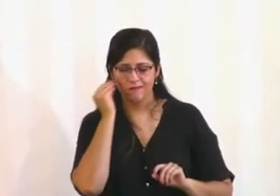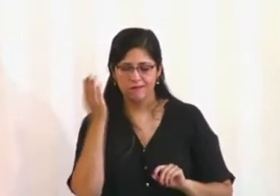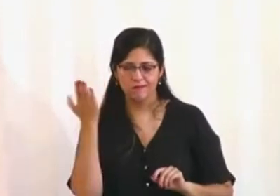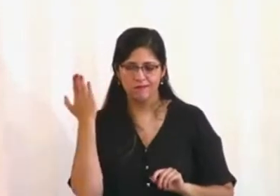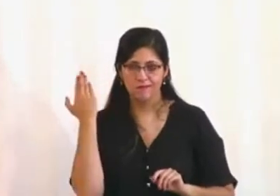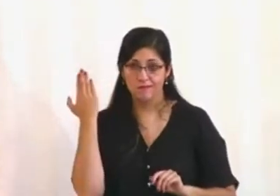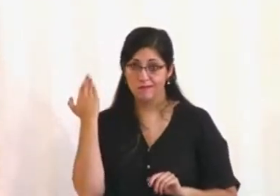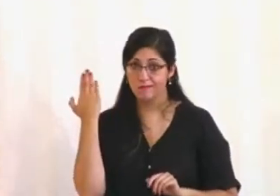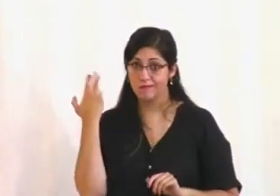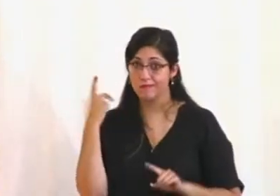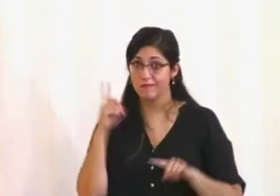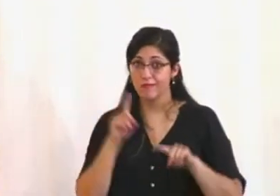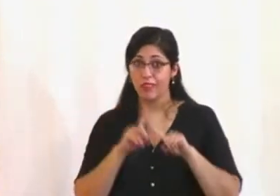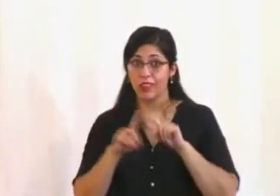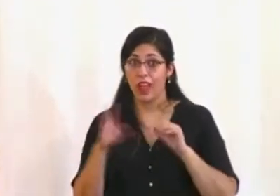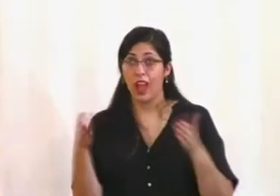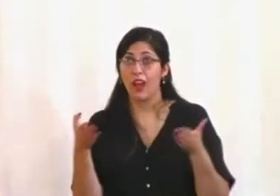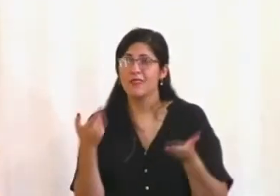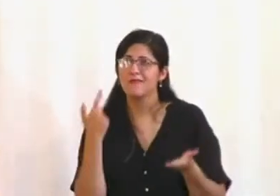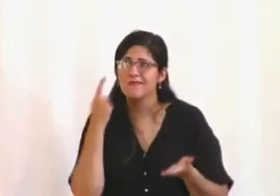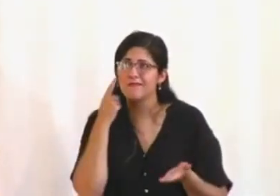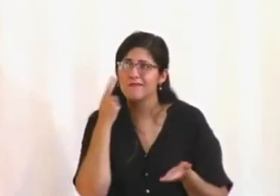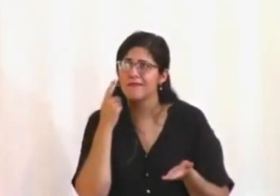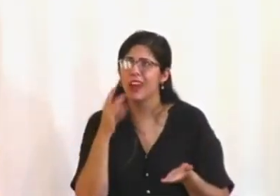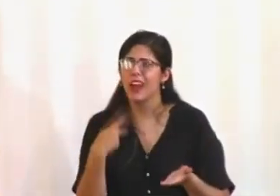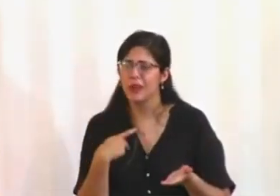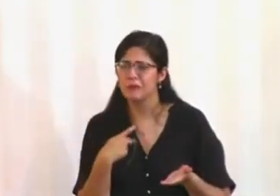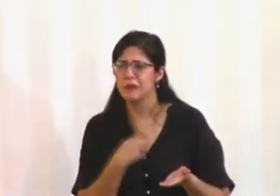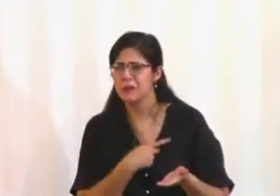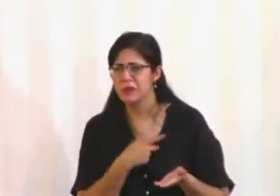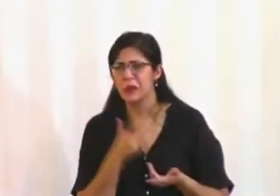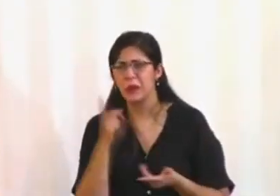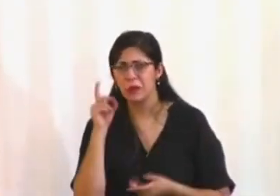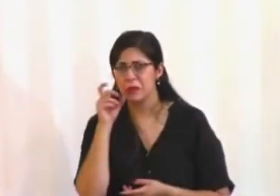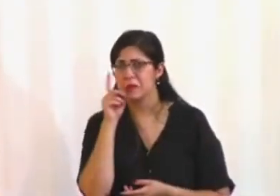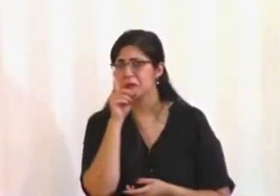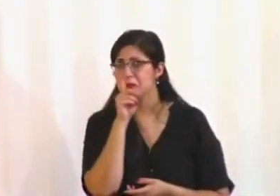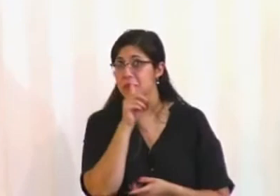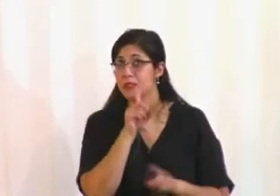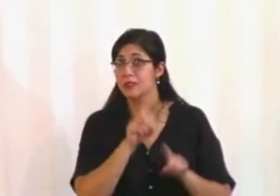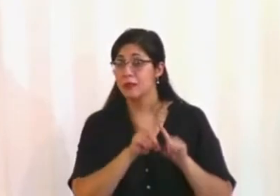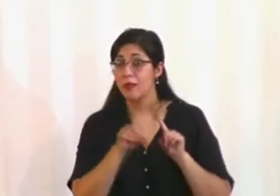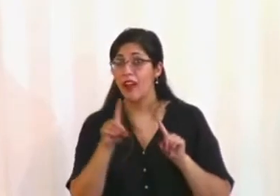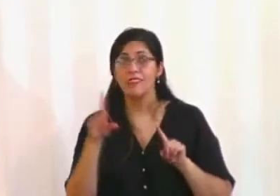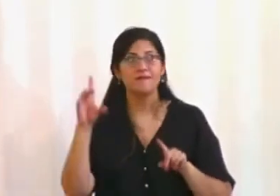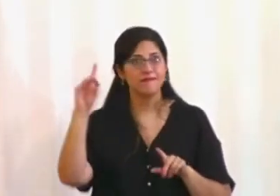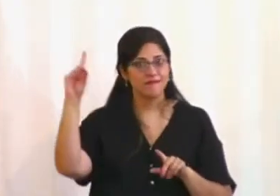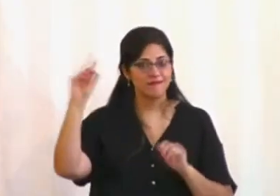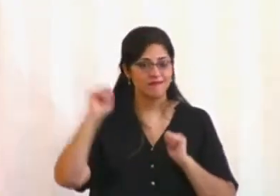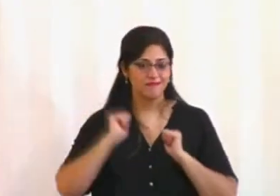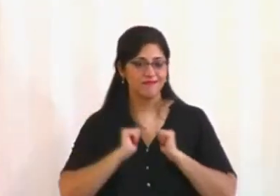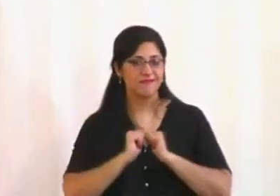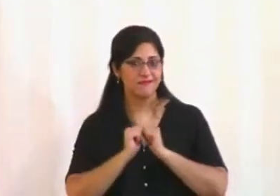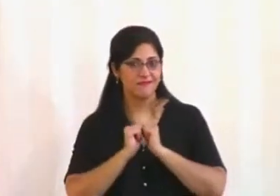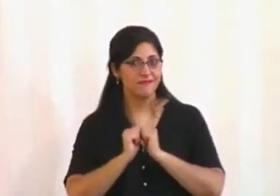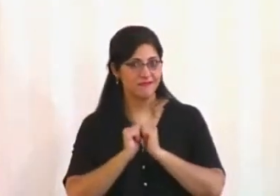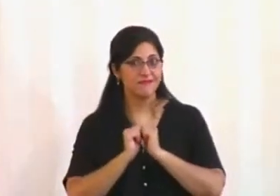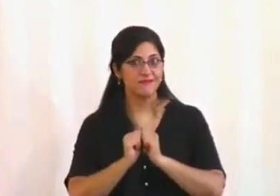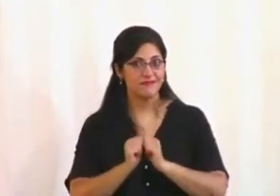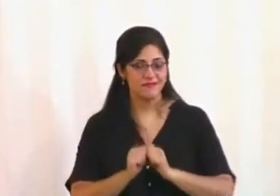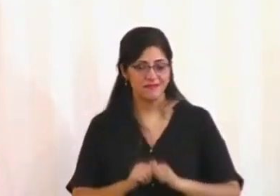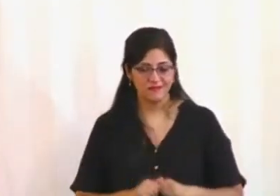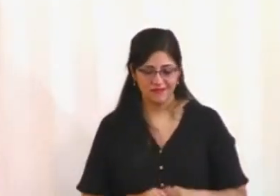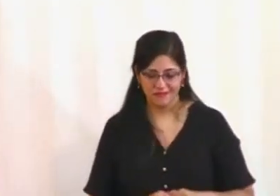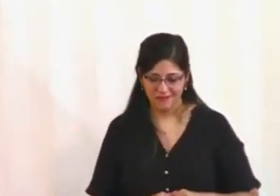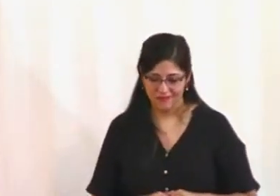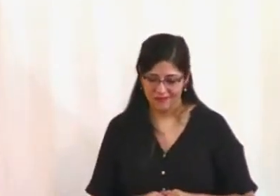está aí dizendo agora: pastor, eu passei por uma situação difícil assim, mas Ele estava lá comigo. O bom pastor pastoreou a minha